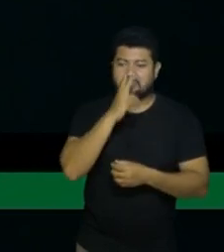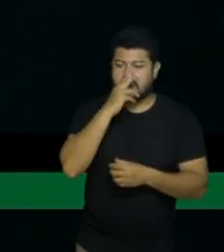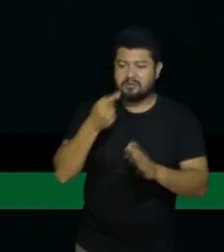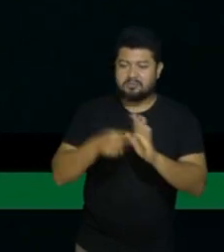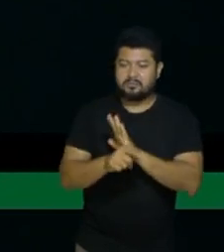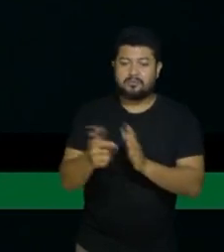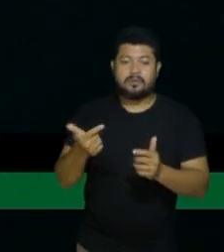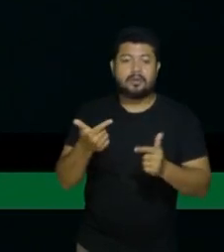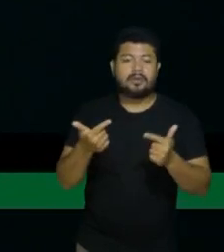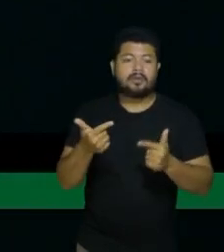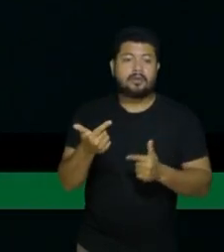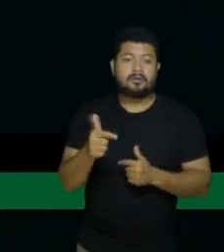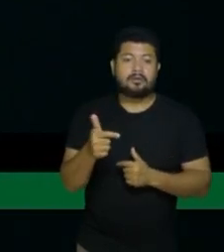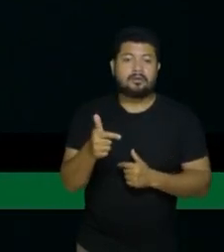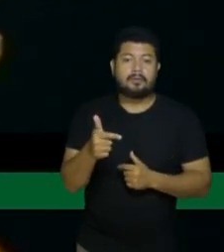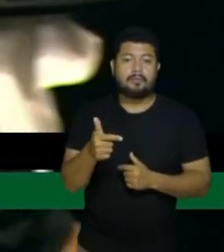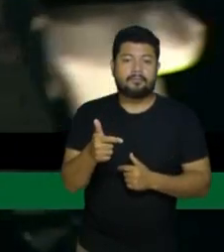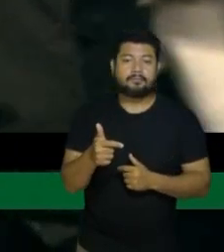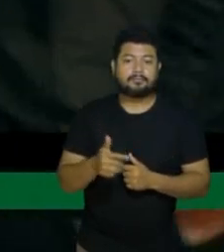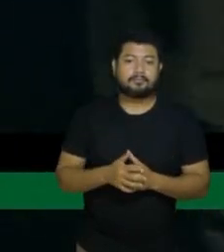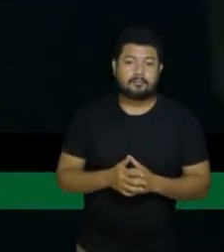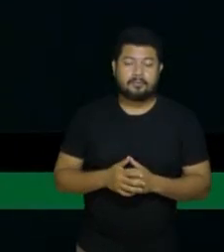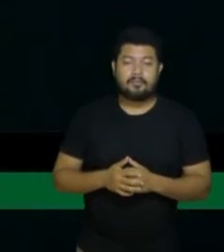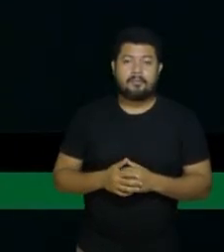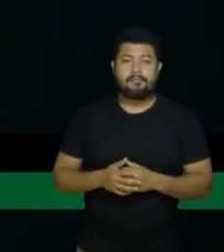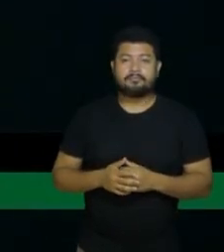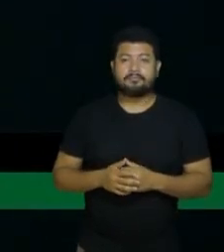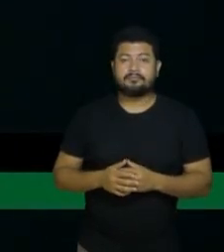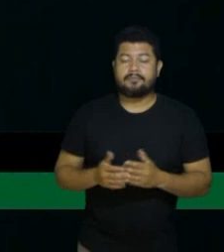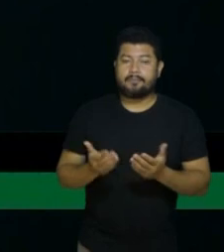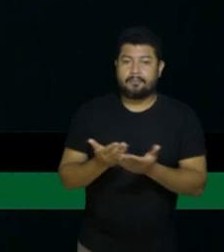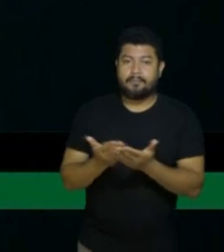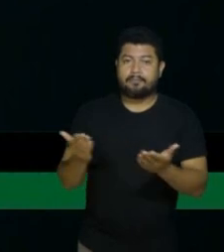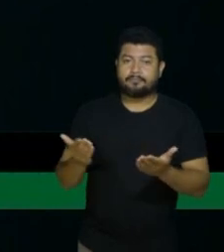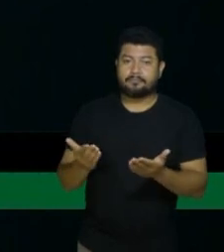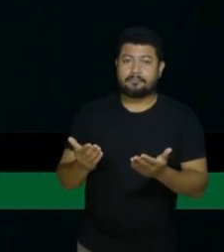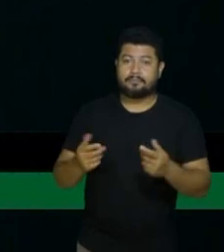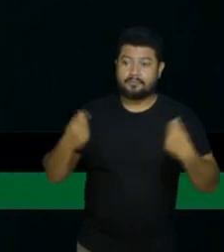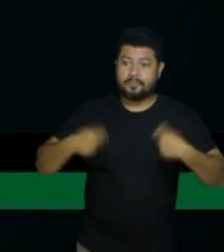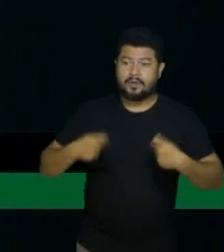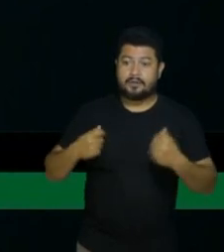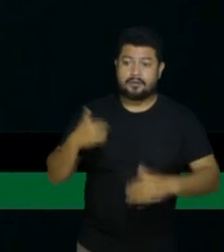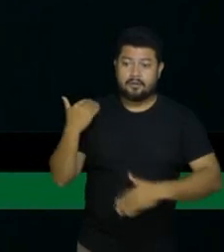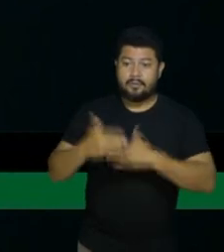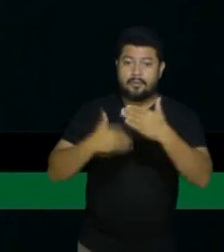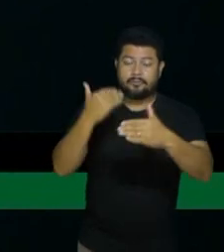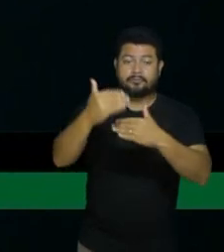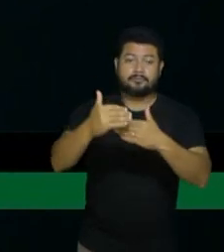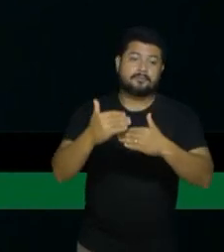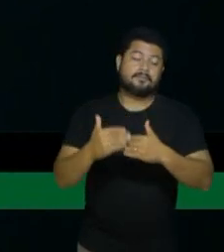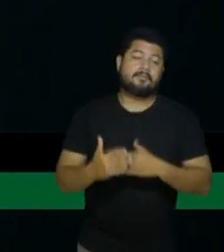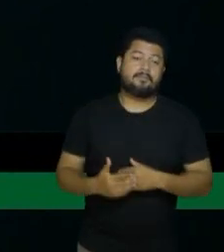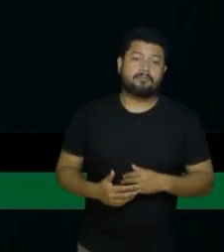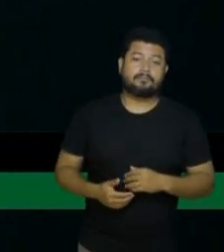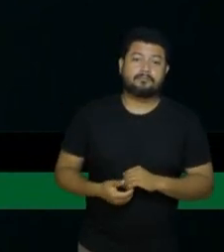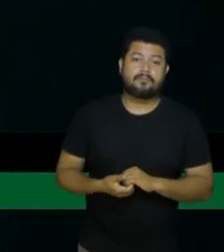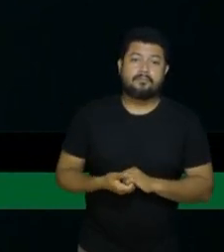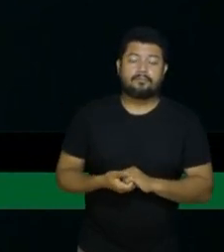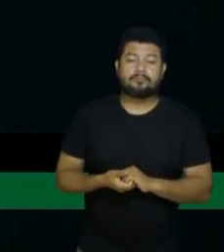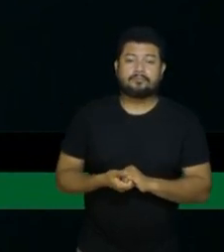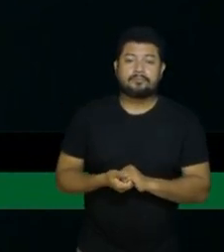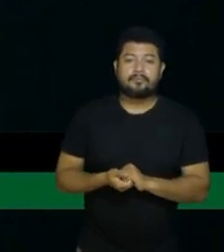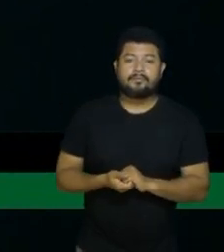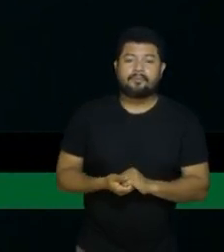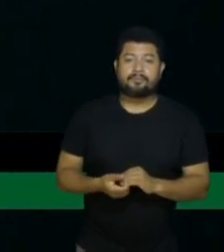escondida atrás da polarização política sem que tenhamos avanços necessários e nesse quisito